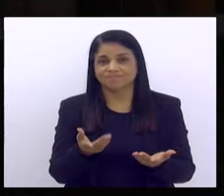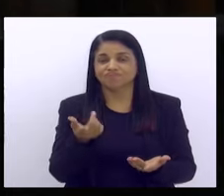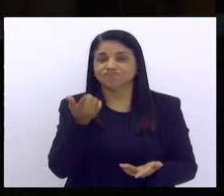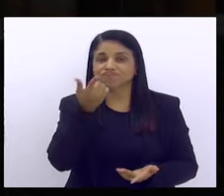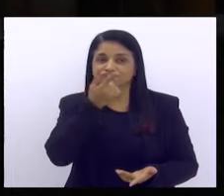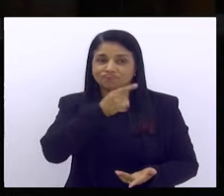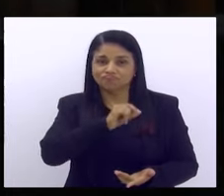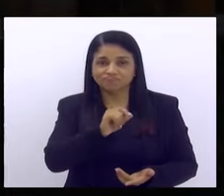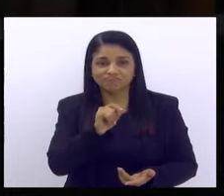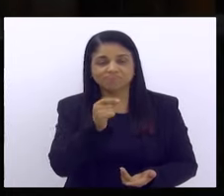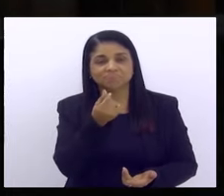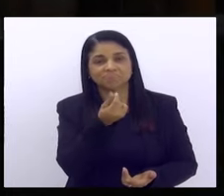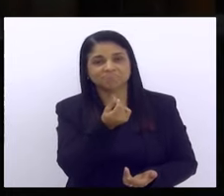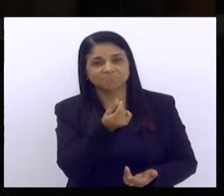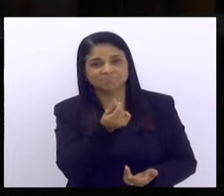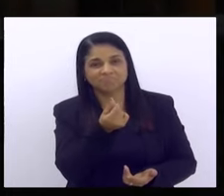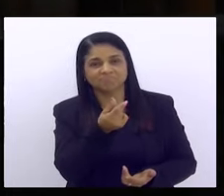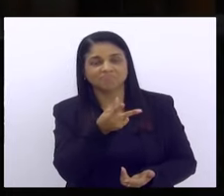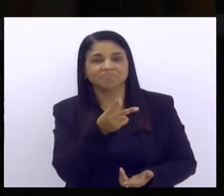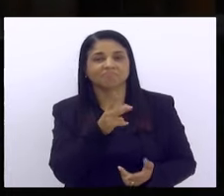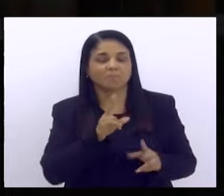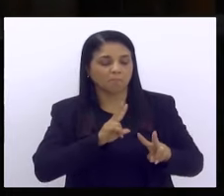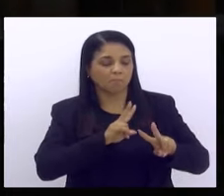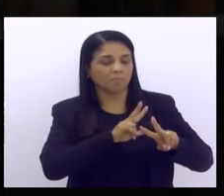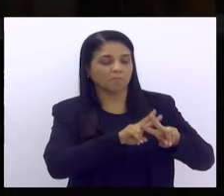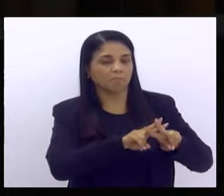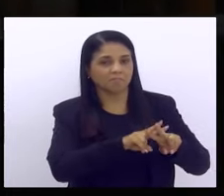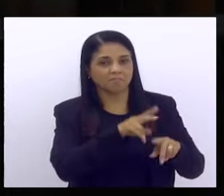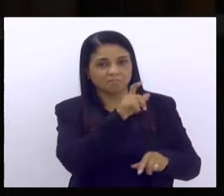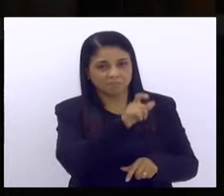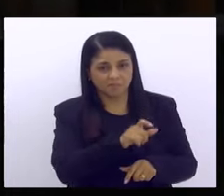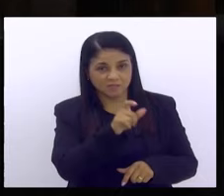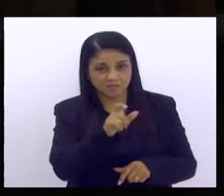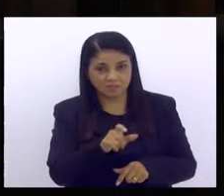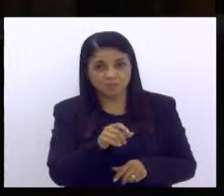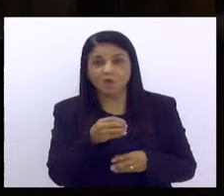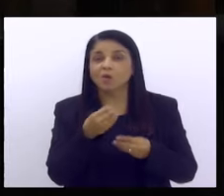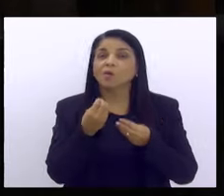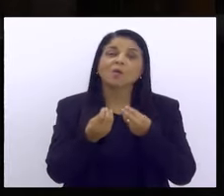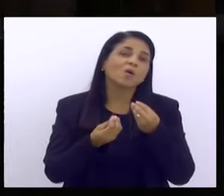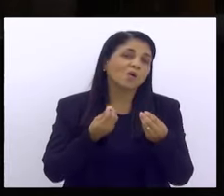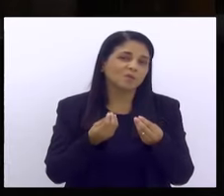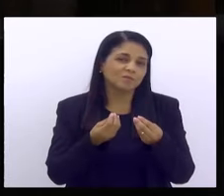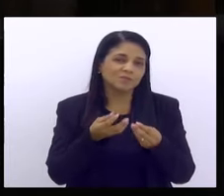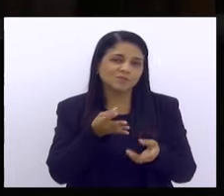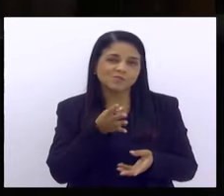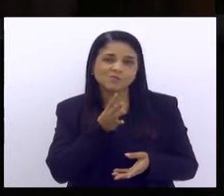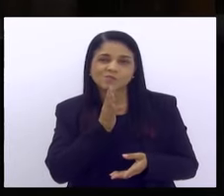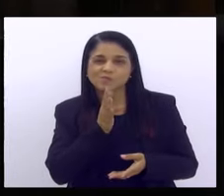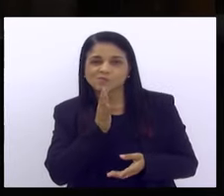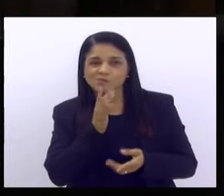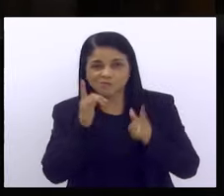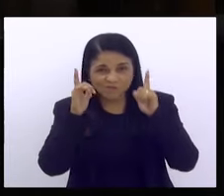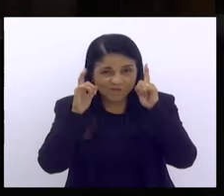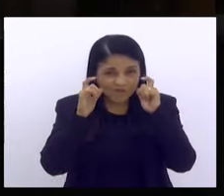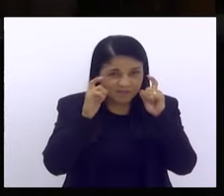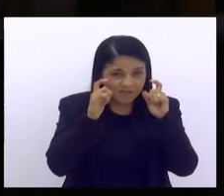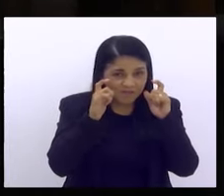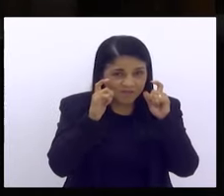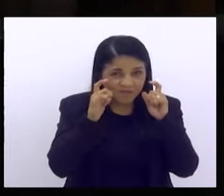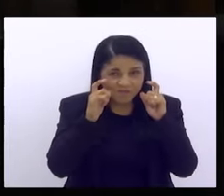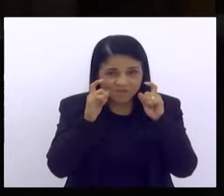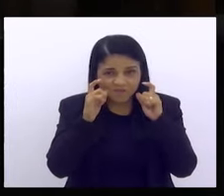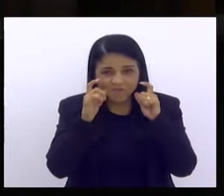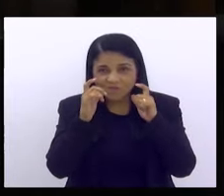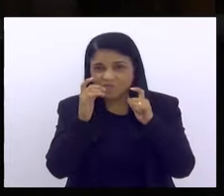dinheiro privatizando e prendendo pessoas. Prendendo pessoas de que maneira? No reconhecimento facial ou